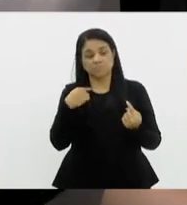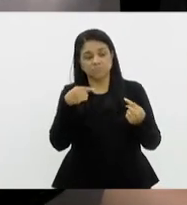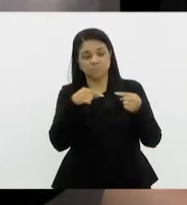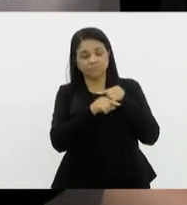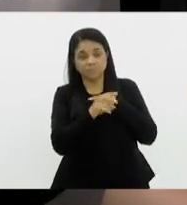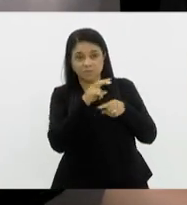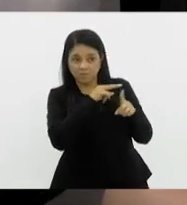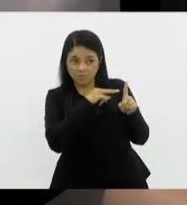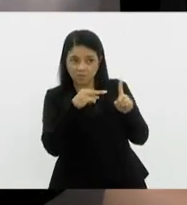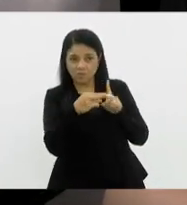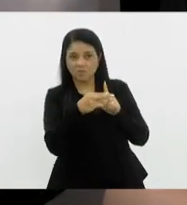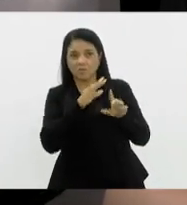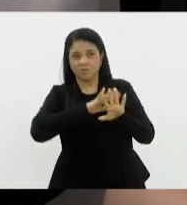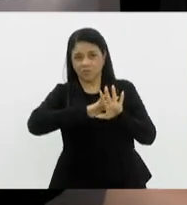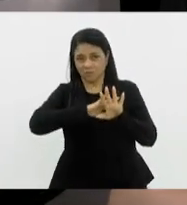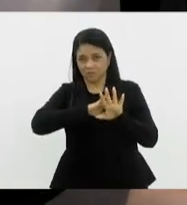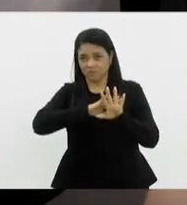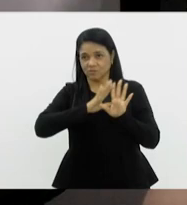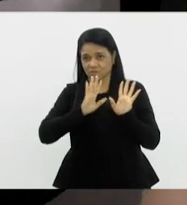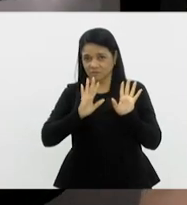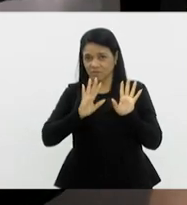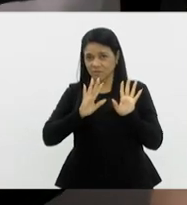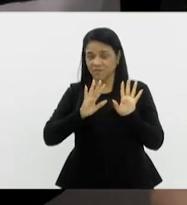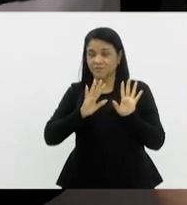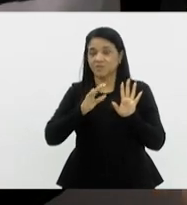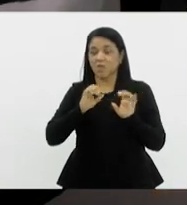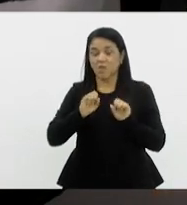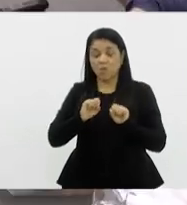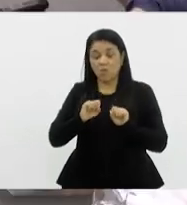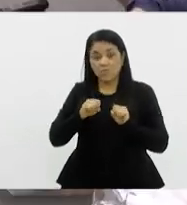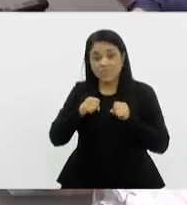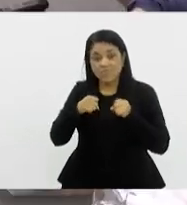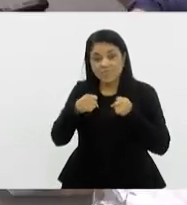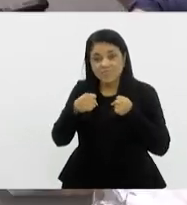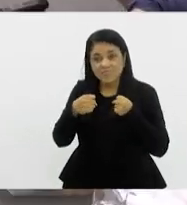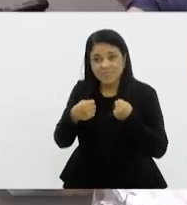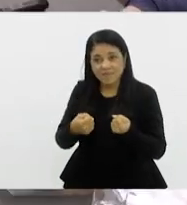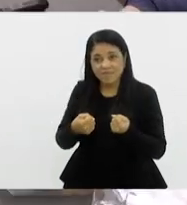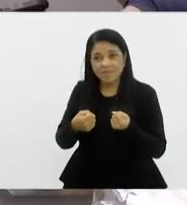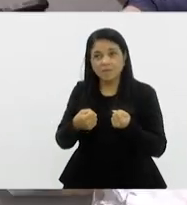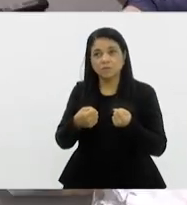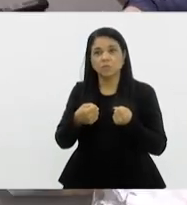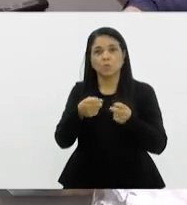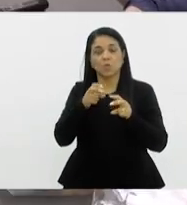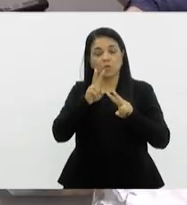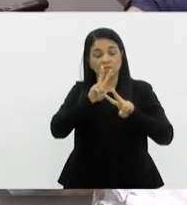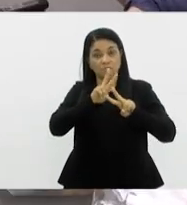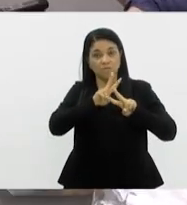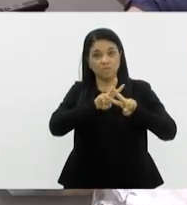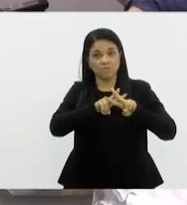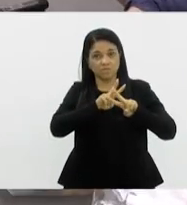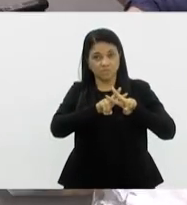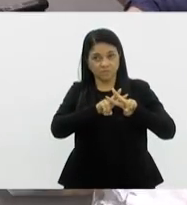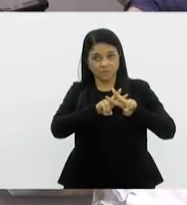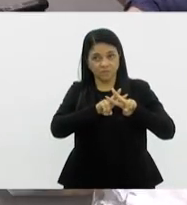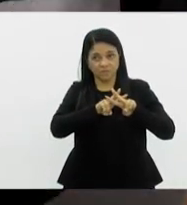ideológico. Eu defendo, eu até fiquei meio surpresa. Eu defendo, na verdade, o regime fechado. Então, porque